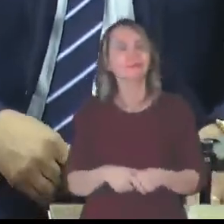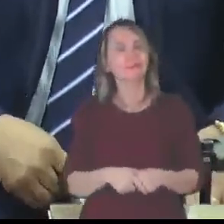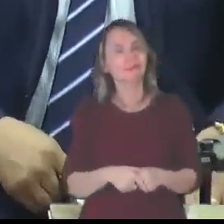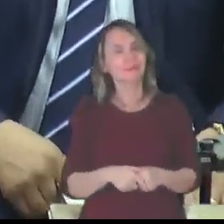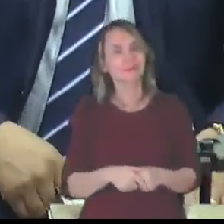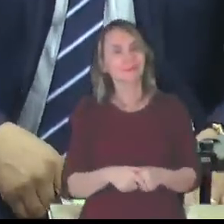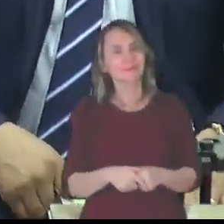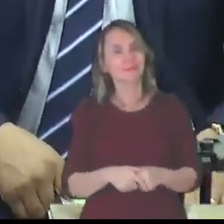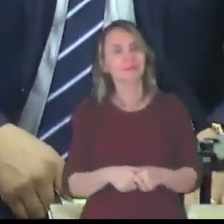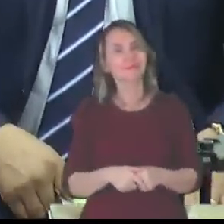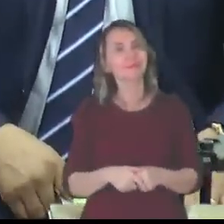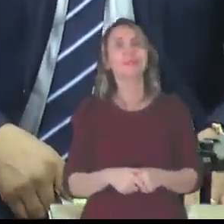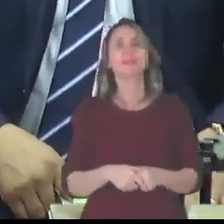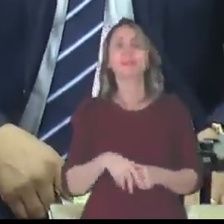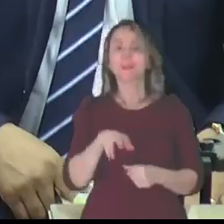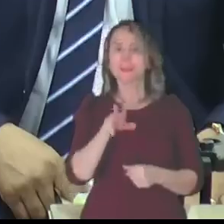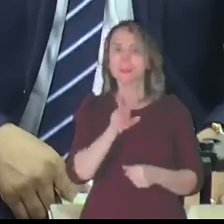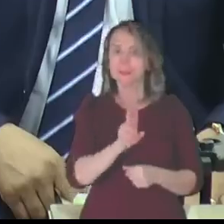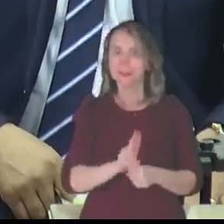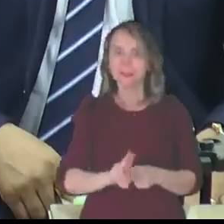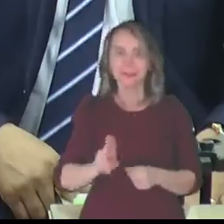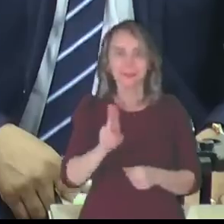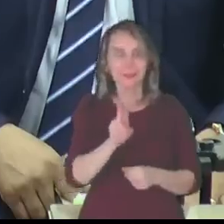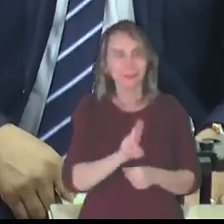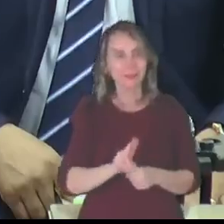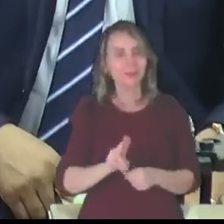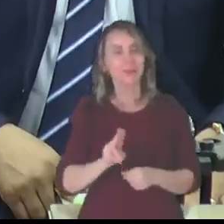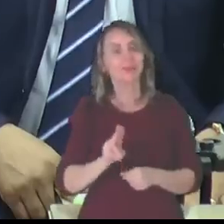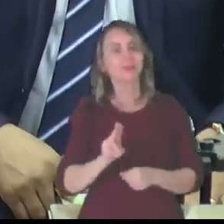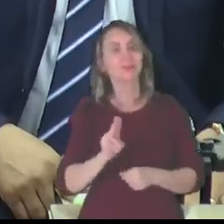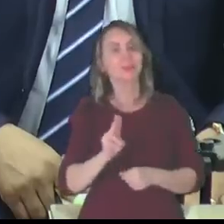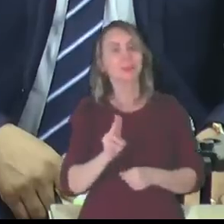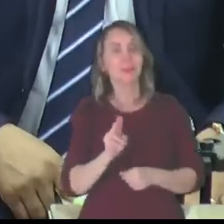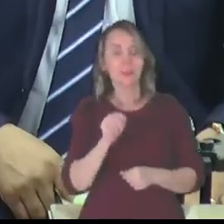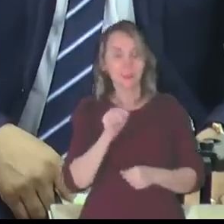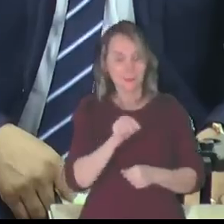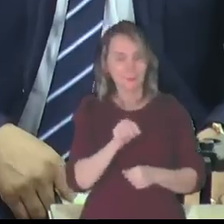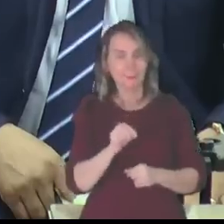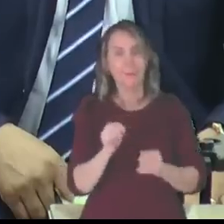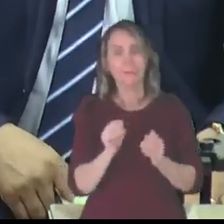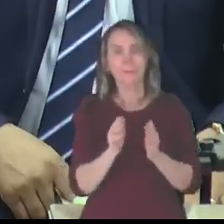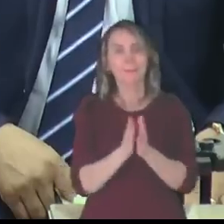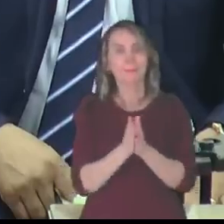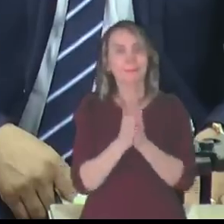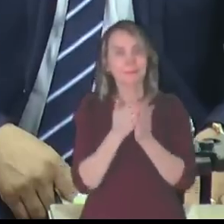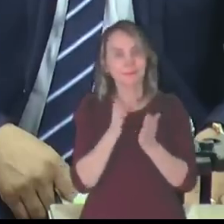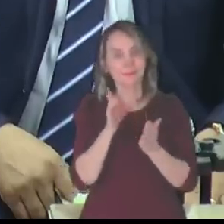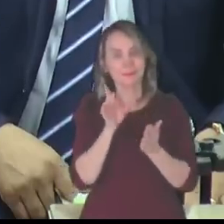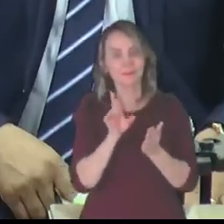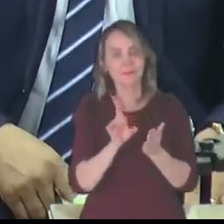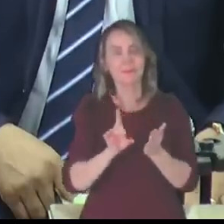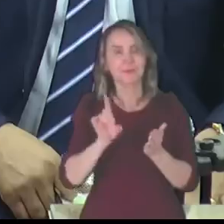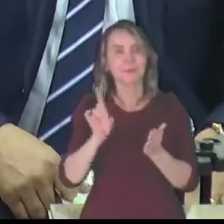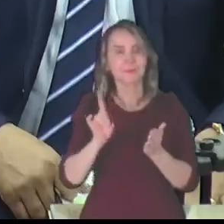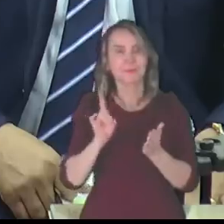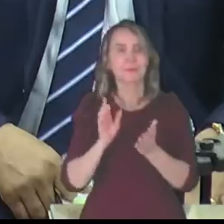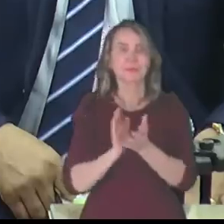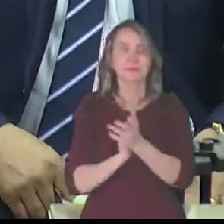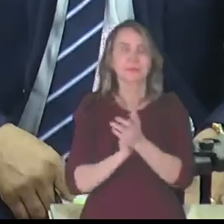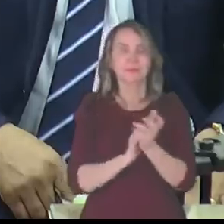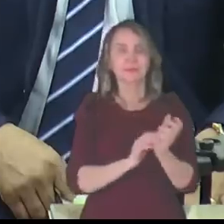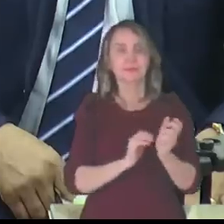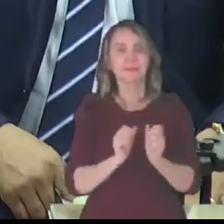é Laércio Divina é orar com a própria palavra com a própria Bíblia Aleluia